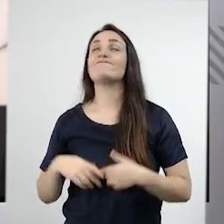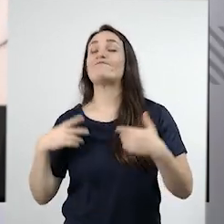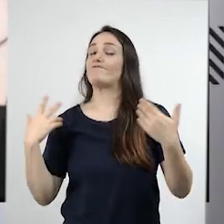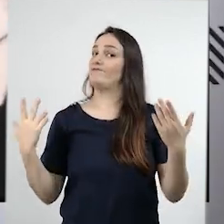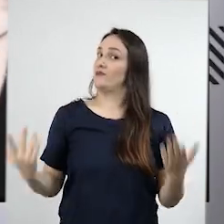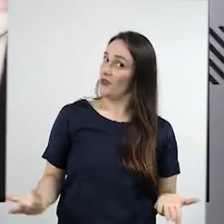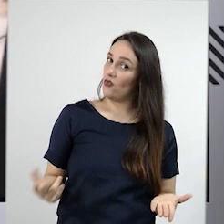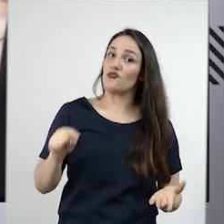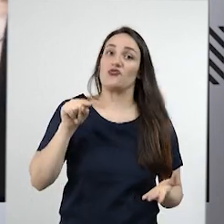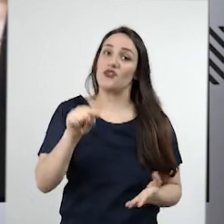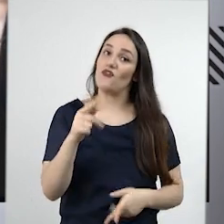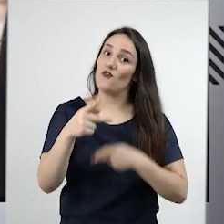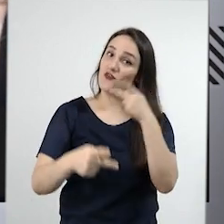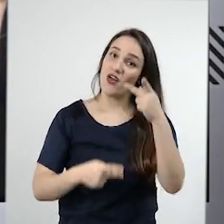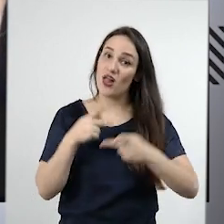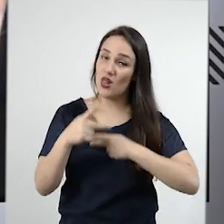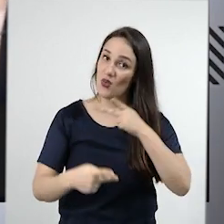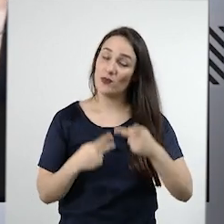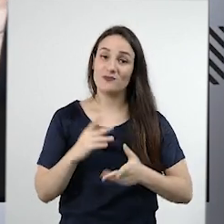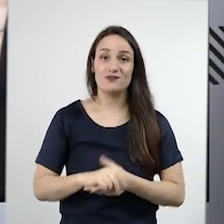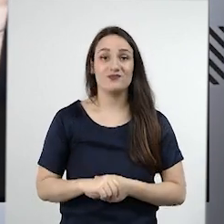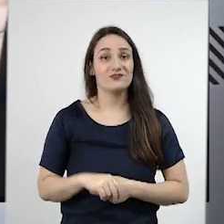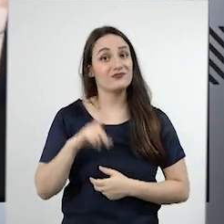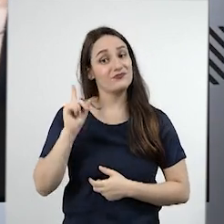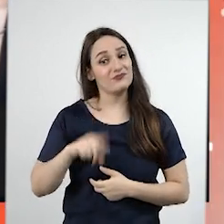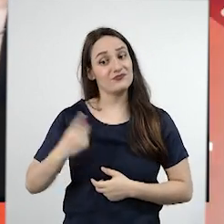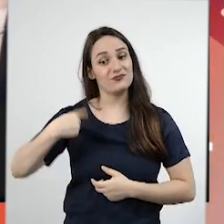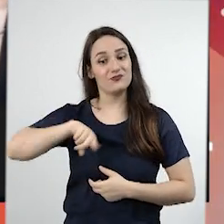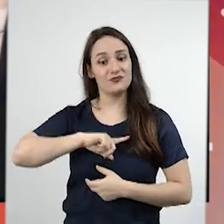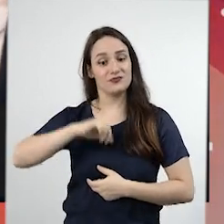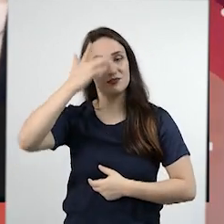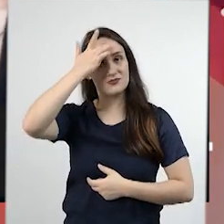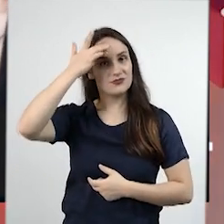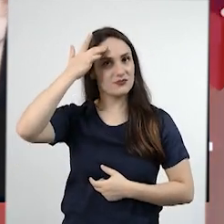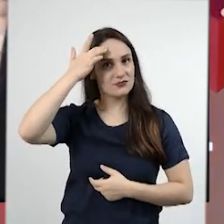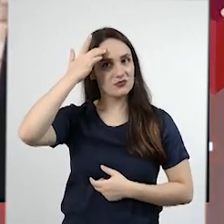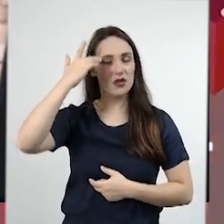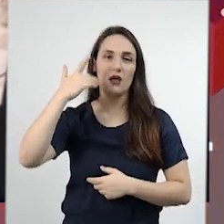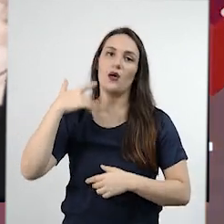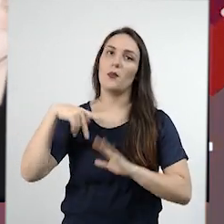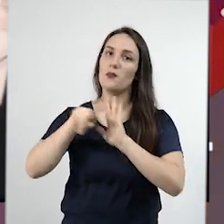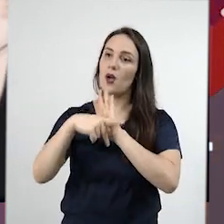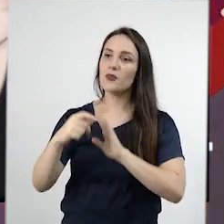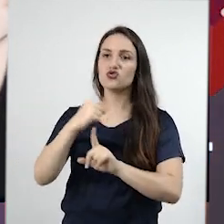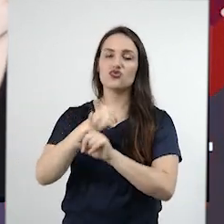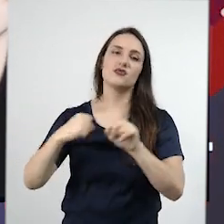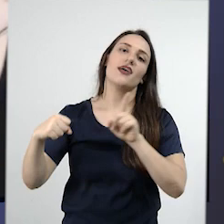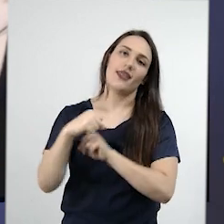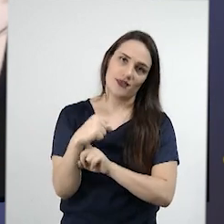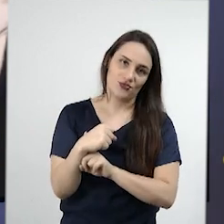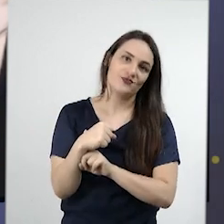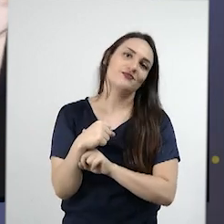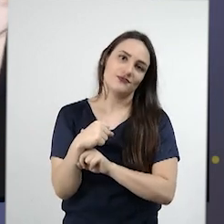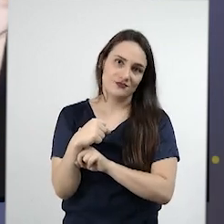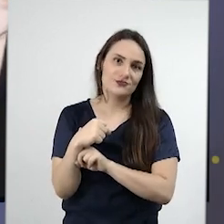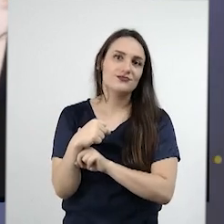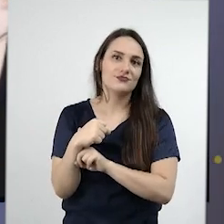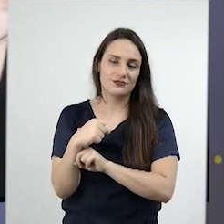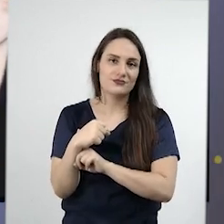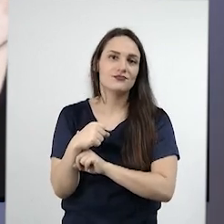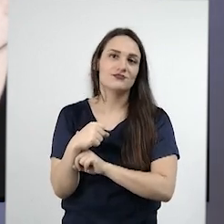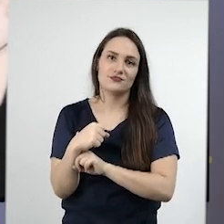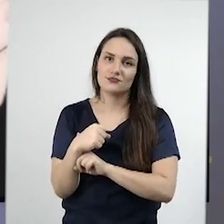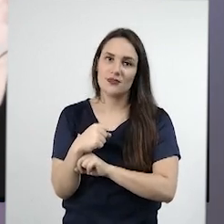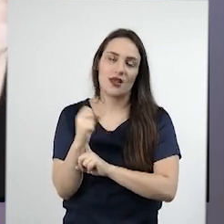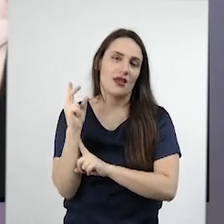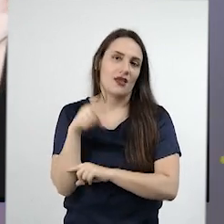Bom, como você falou no começo, né? Nós somos seres que somos seres sociais. Então, a gente tem essa